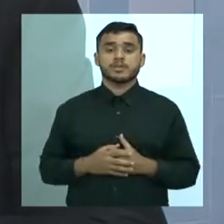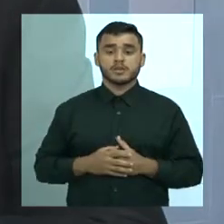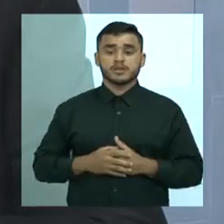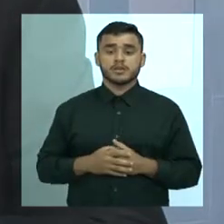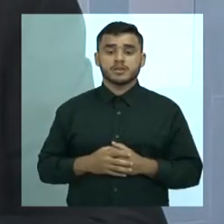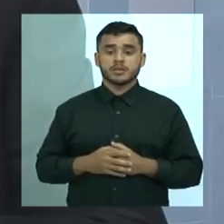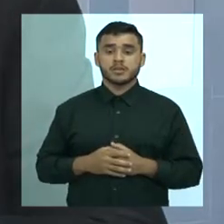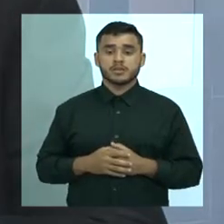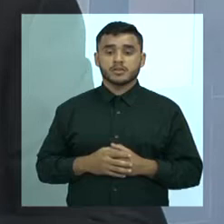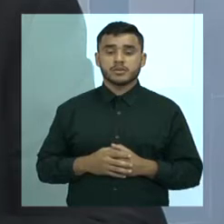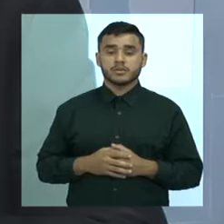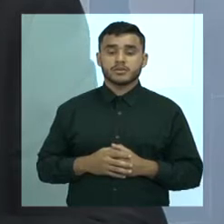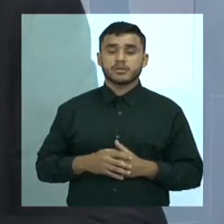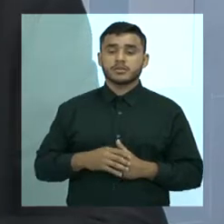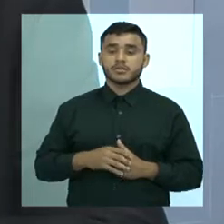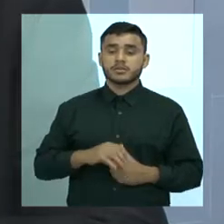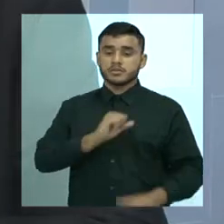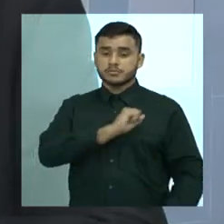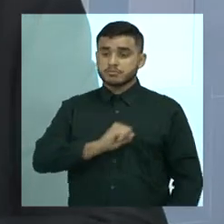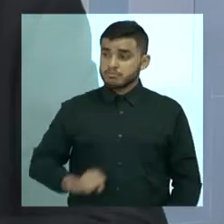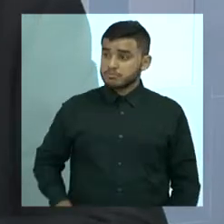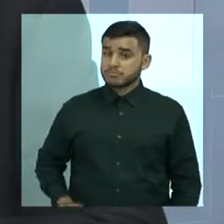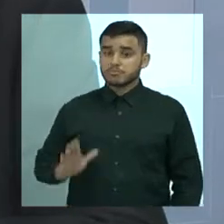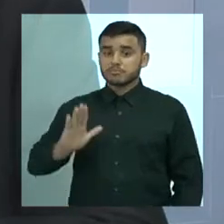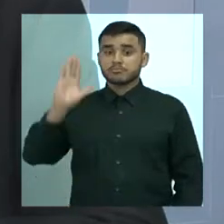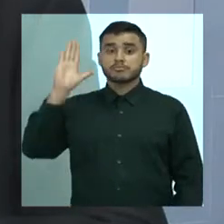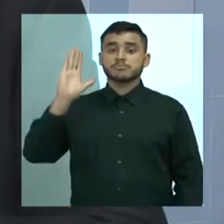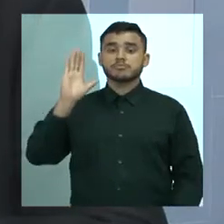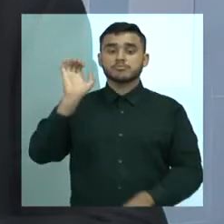federal, senador do Ceará.